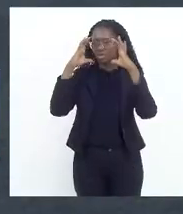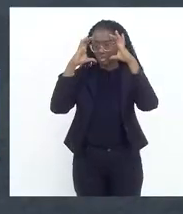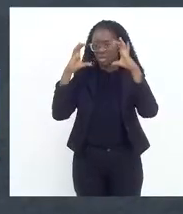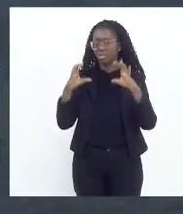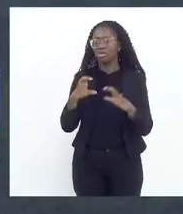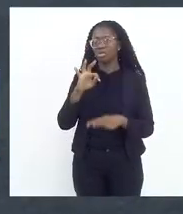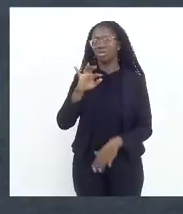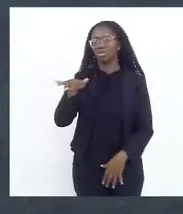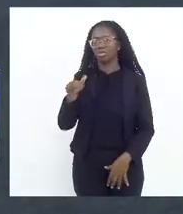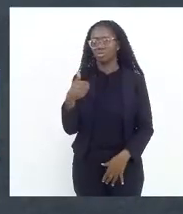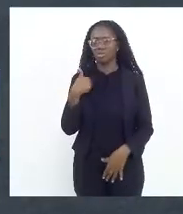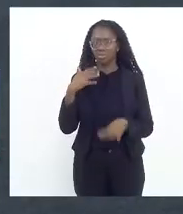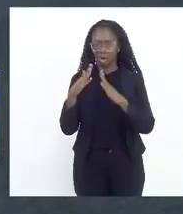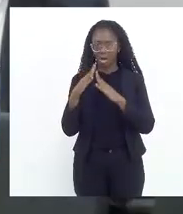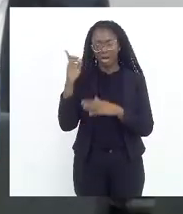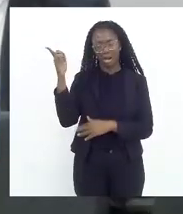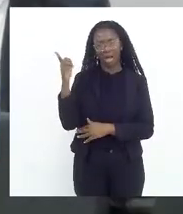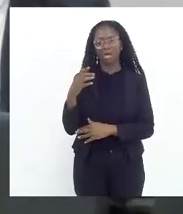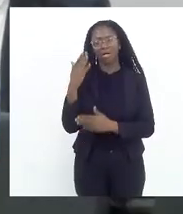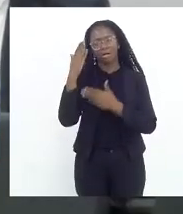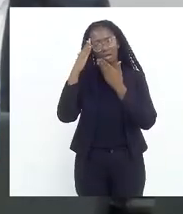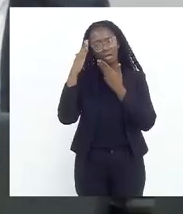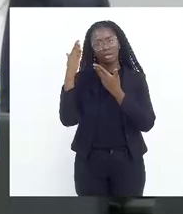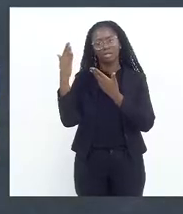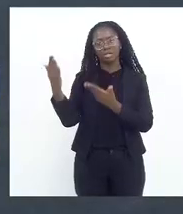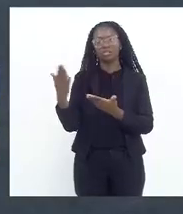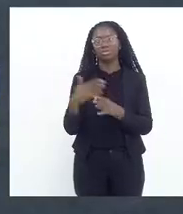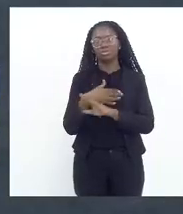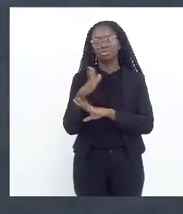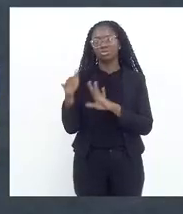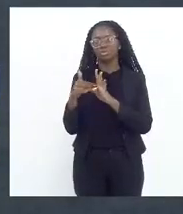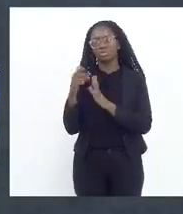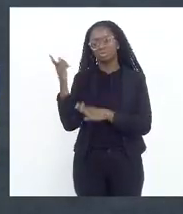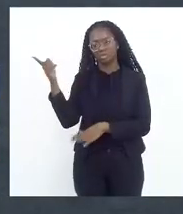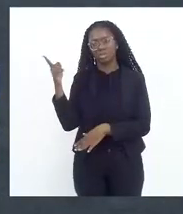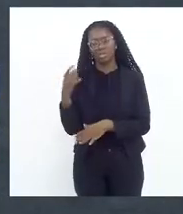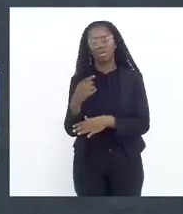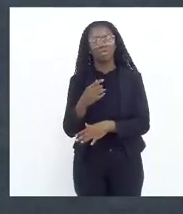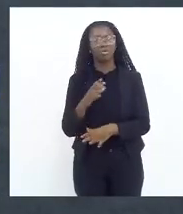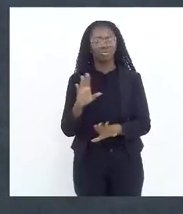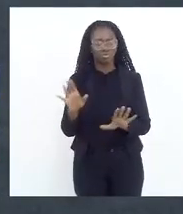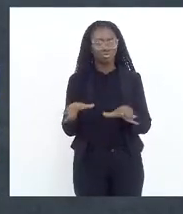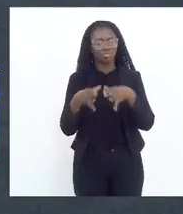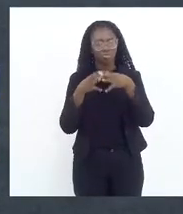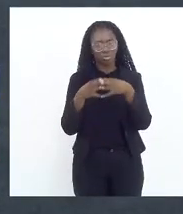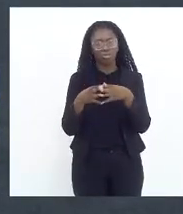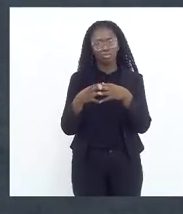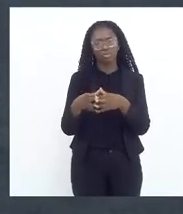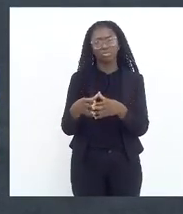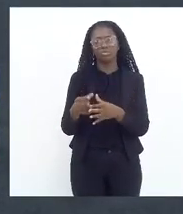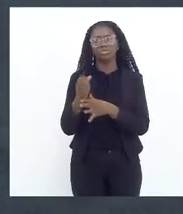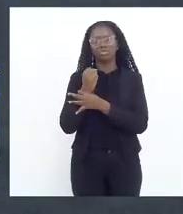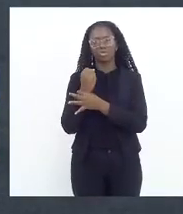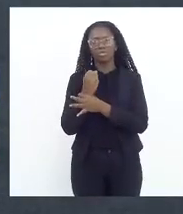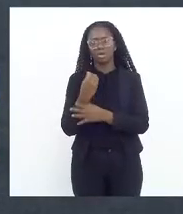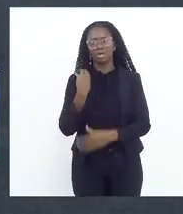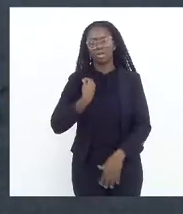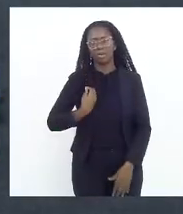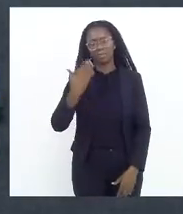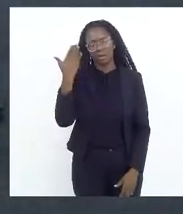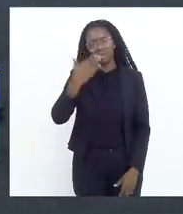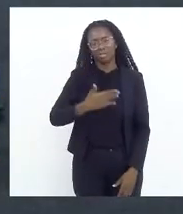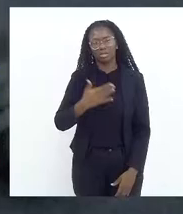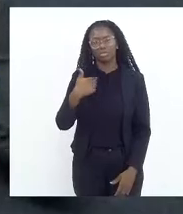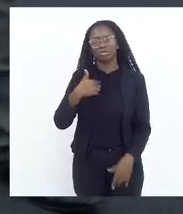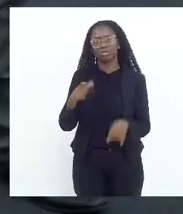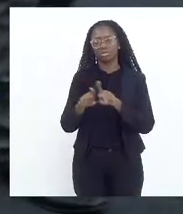resido, eu agradeço a ele aqui em público tudo que ele fez no Comando de Segurança presente, razão pela qual eu estou apresentando um projeto